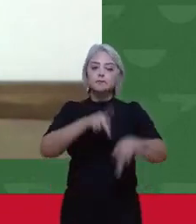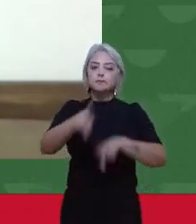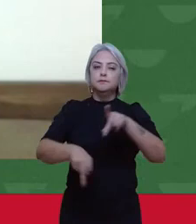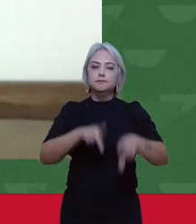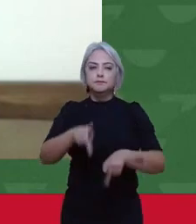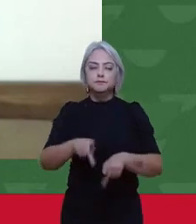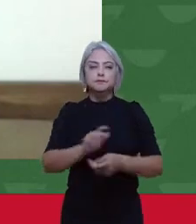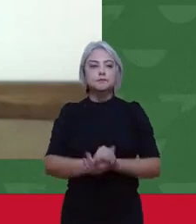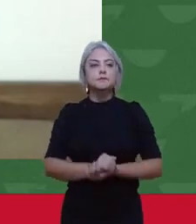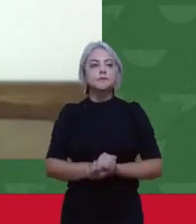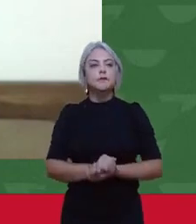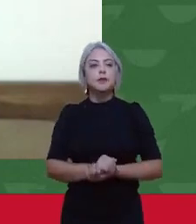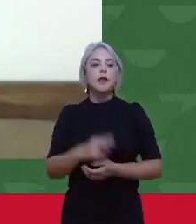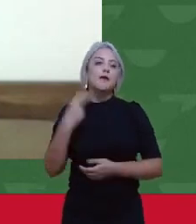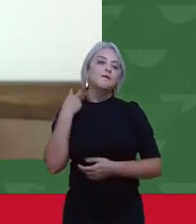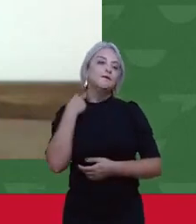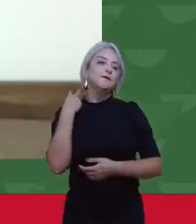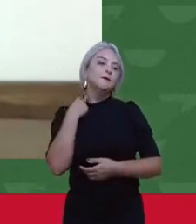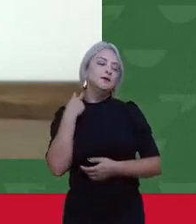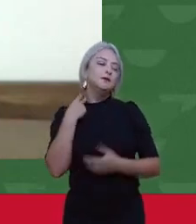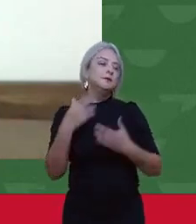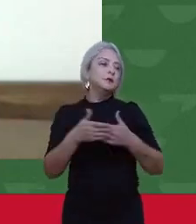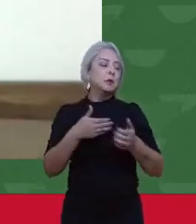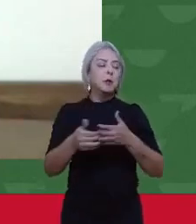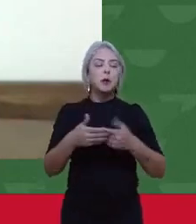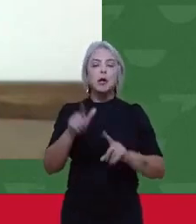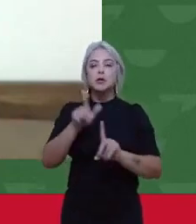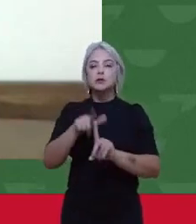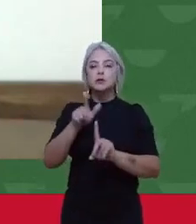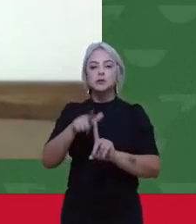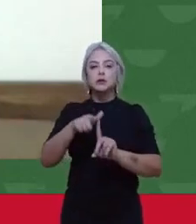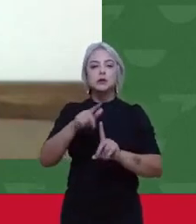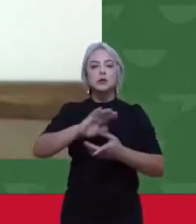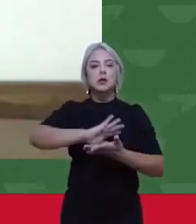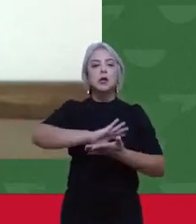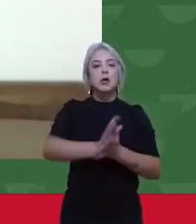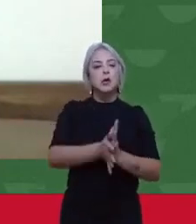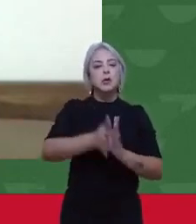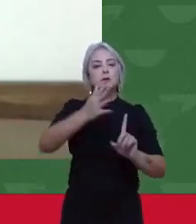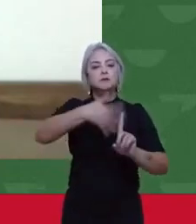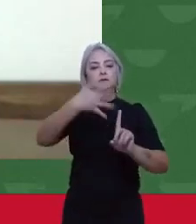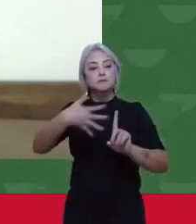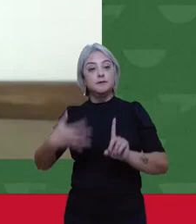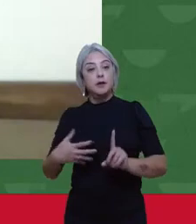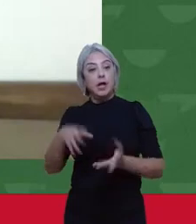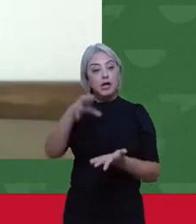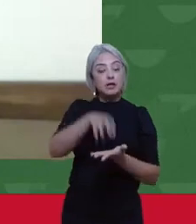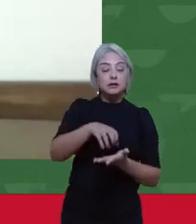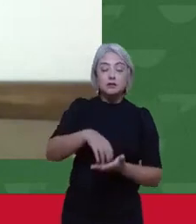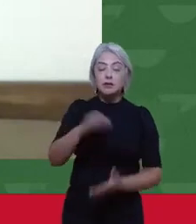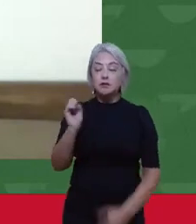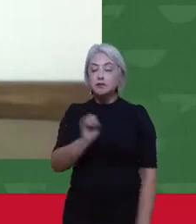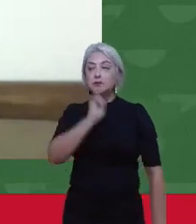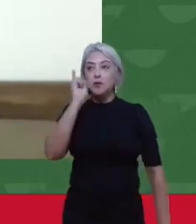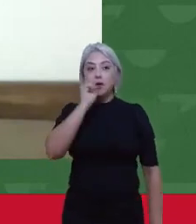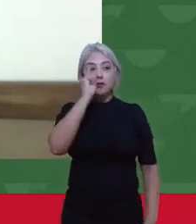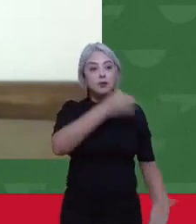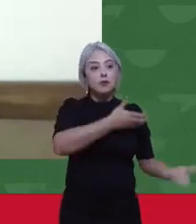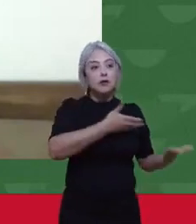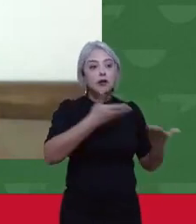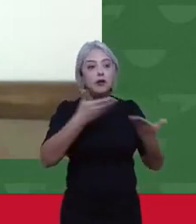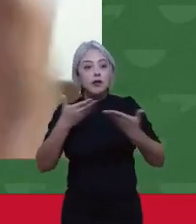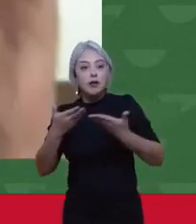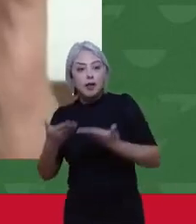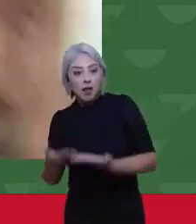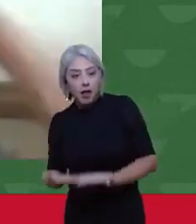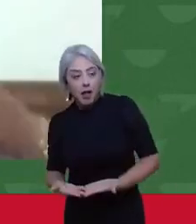população, ou seja, vítimas de qualquer tipo de homofobia, e esse centro foi fundamental para você trazer a